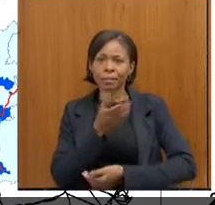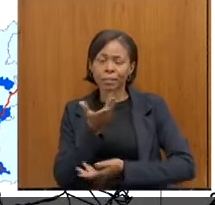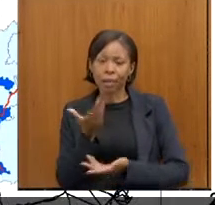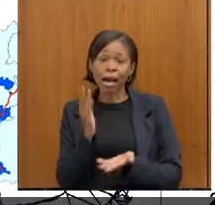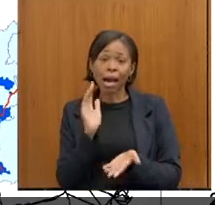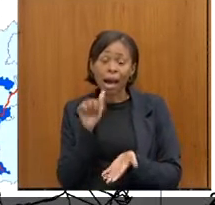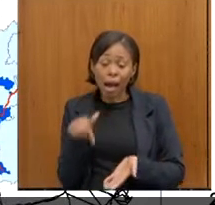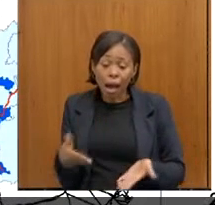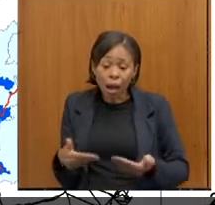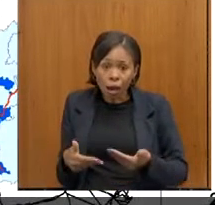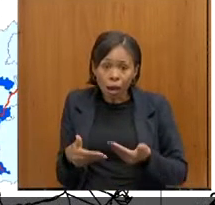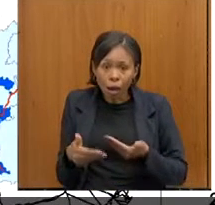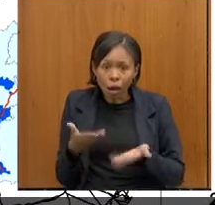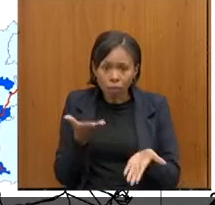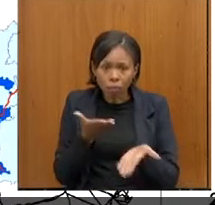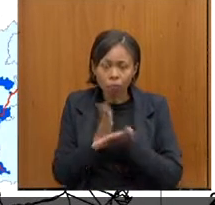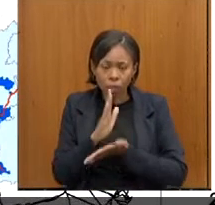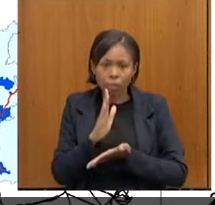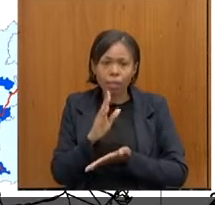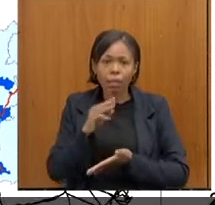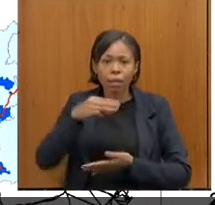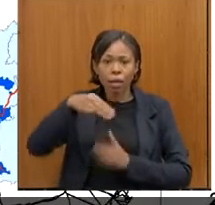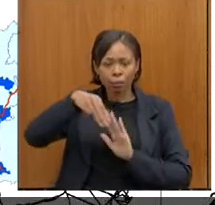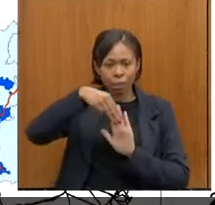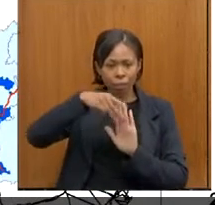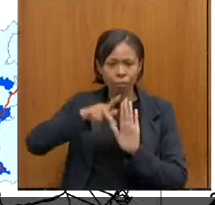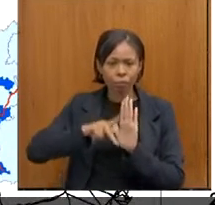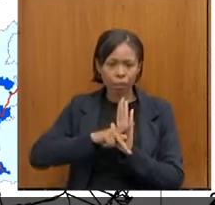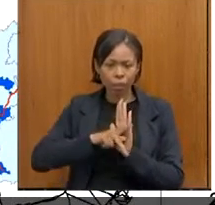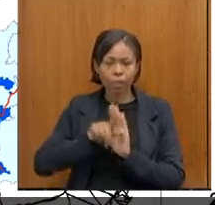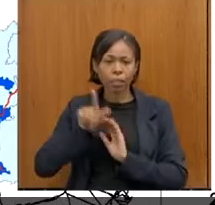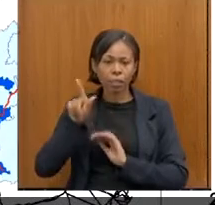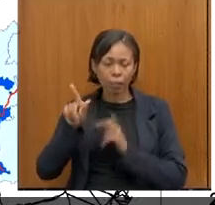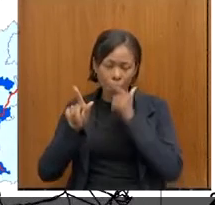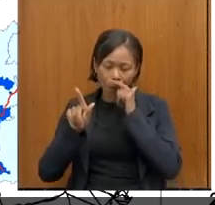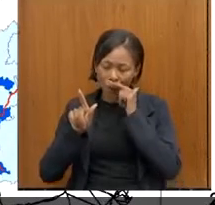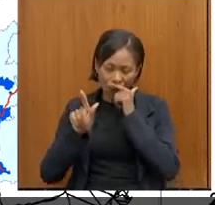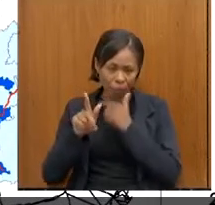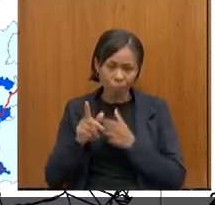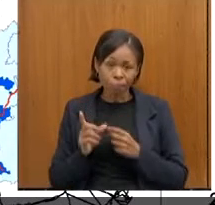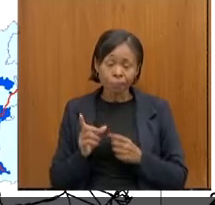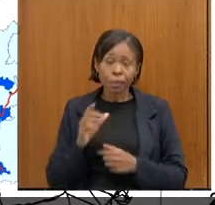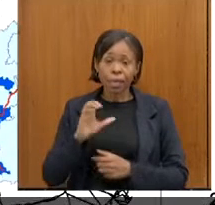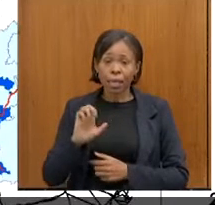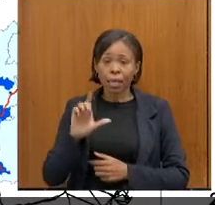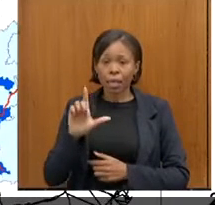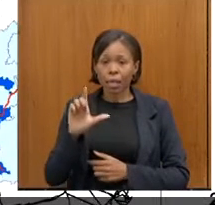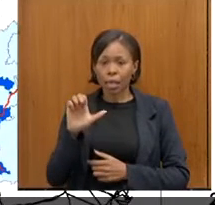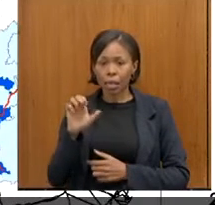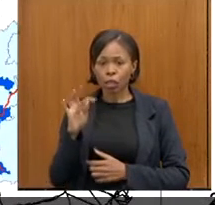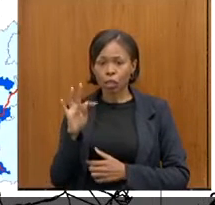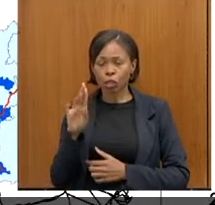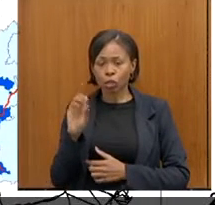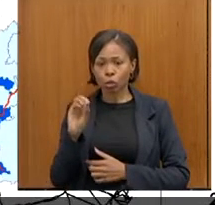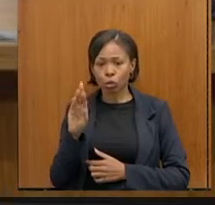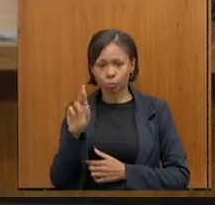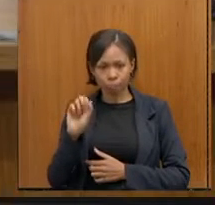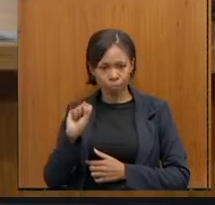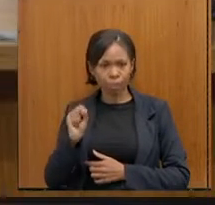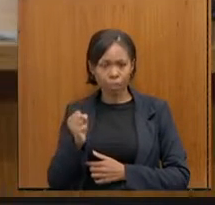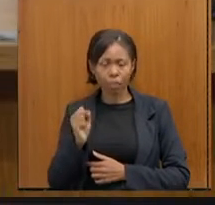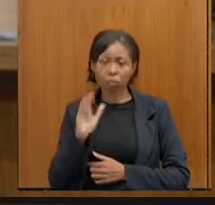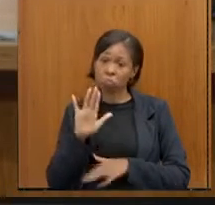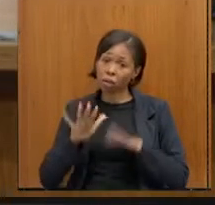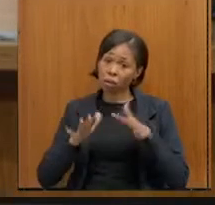recente da Medida Provisória na capitalização da Eletrobras quem sabe chegar a região do norte